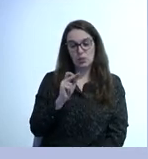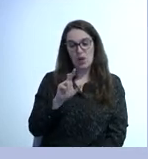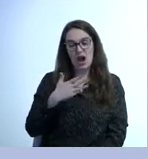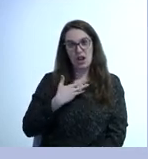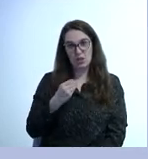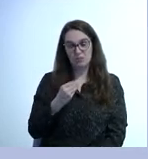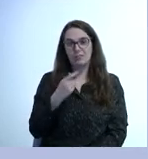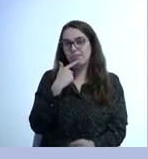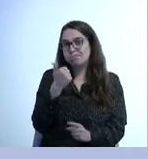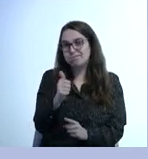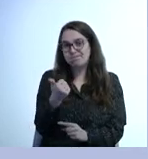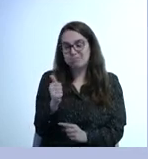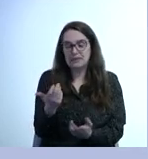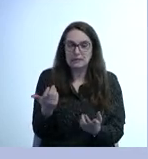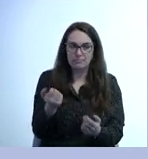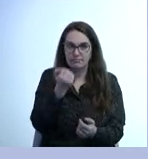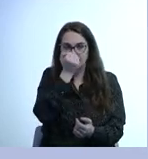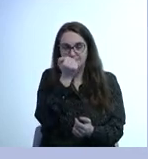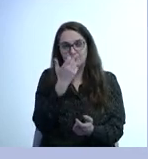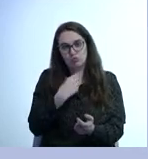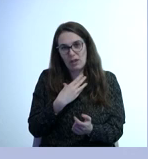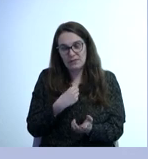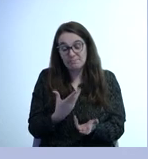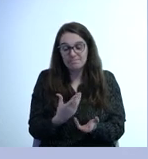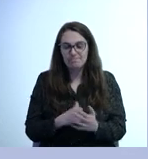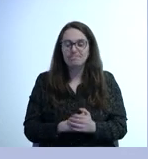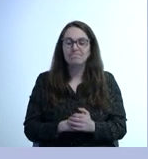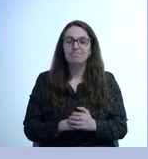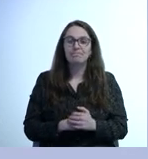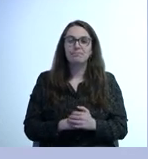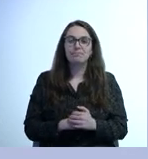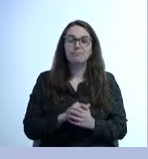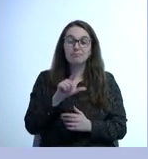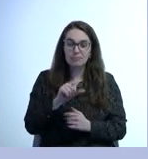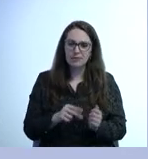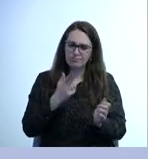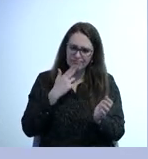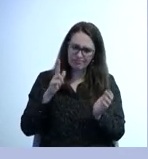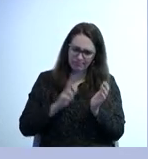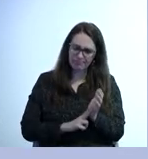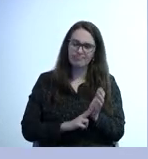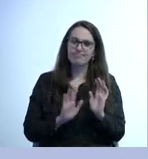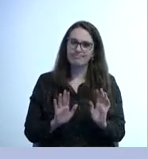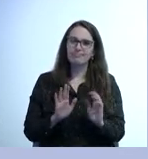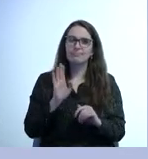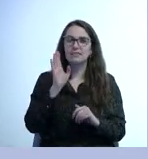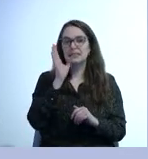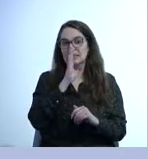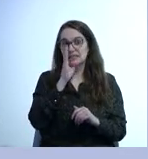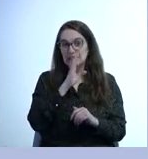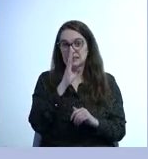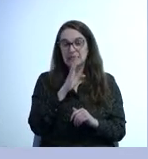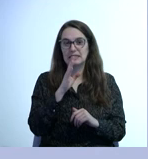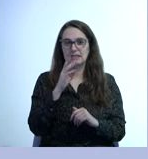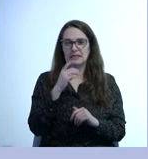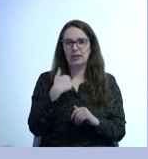mas gostaria muito que estivesse presente. E, com toda a franqueza, se nos tivéssemos esforçado